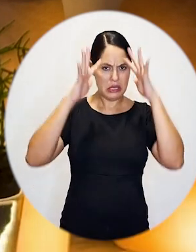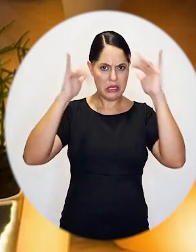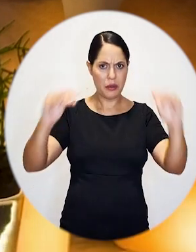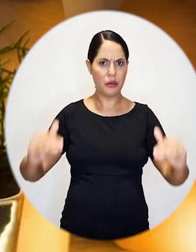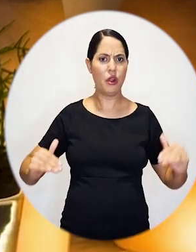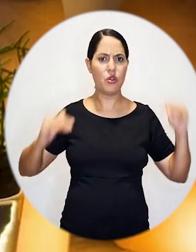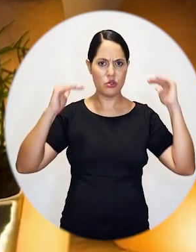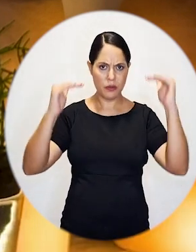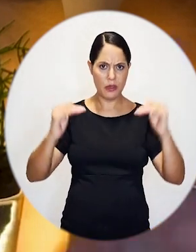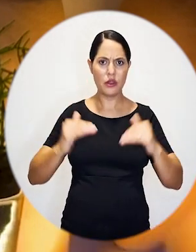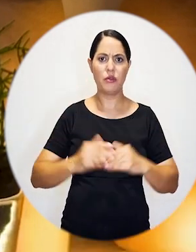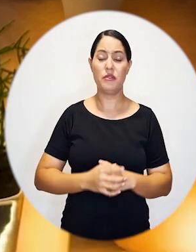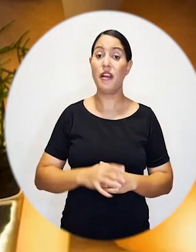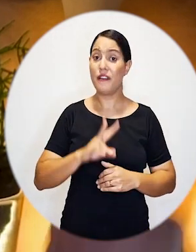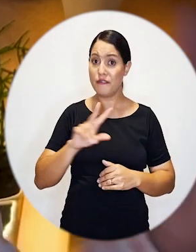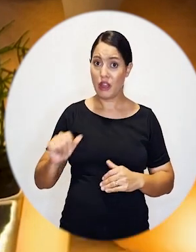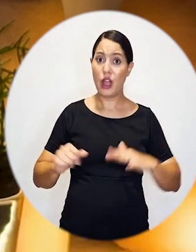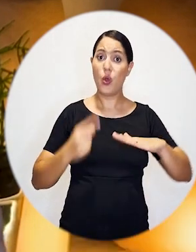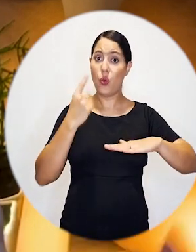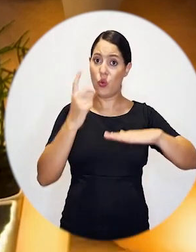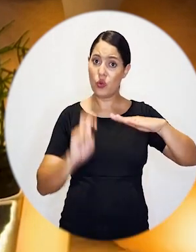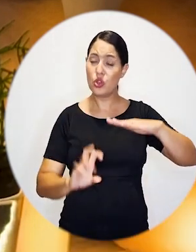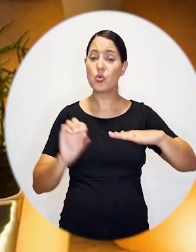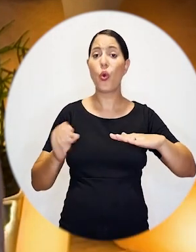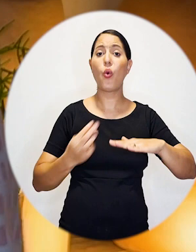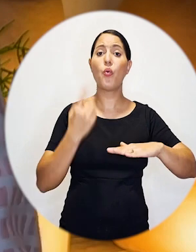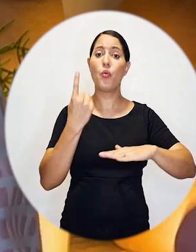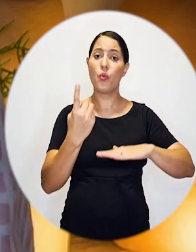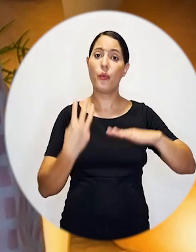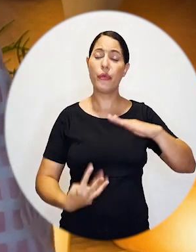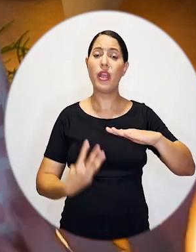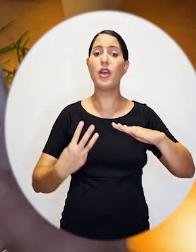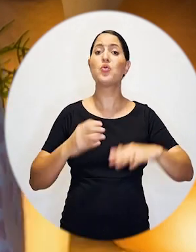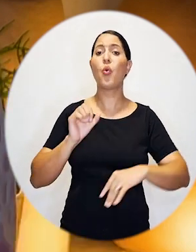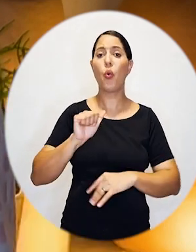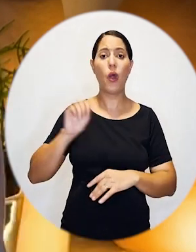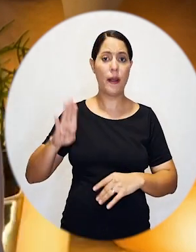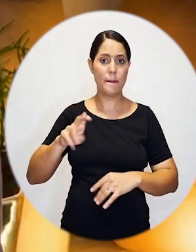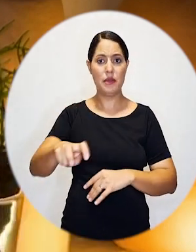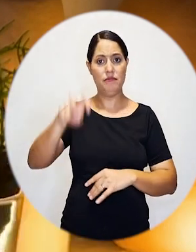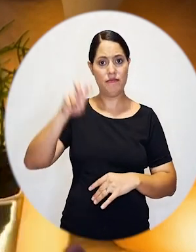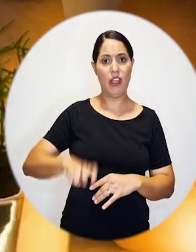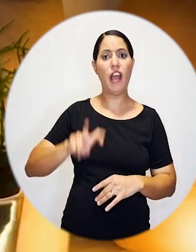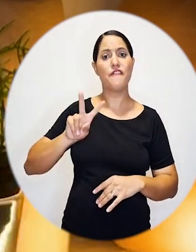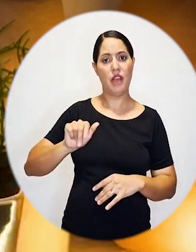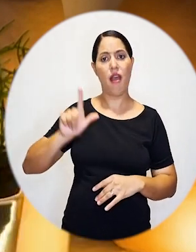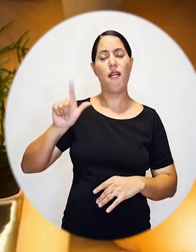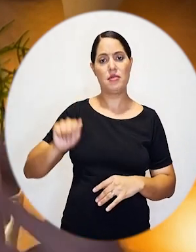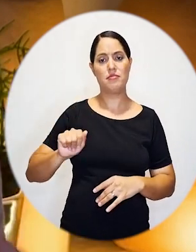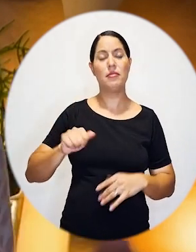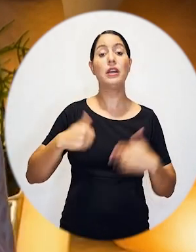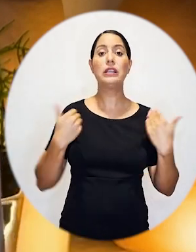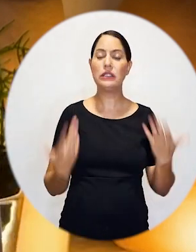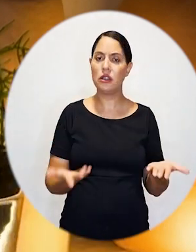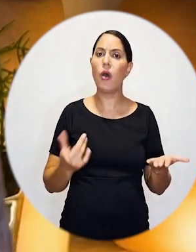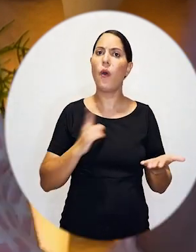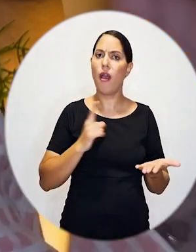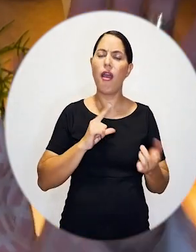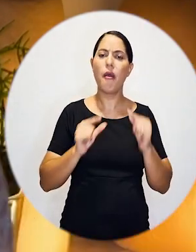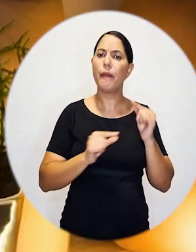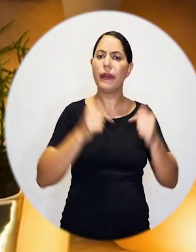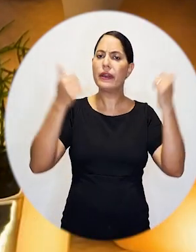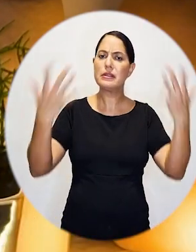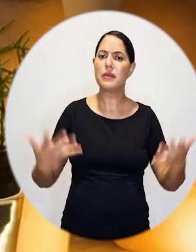que nos tribunais superiores nós teremos 1/5 ou 1/3 de membros da OAB, ela quer dizer, eu vejo a advocacia